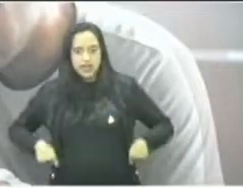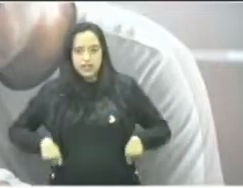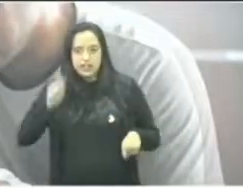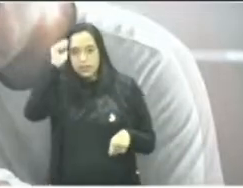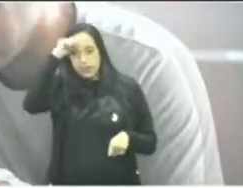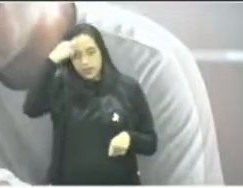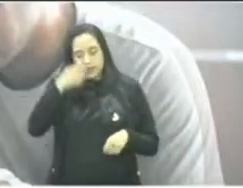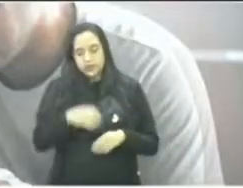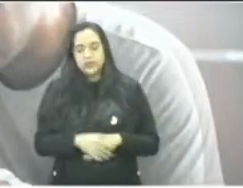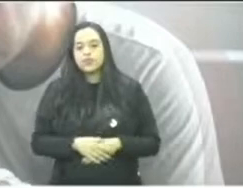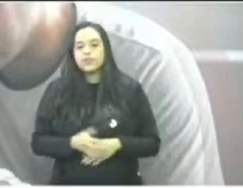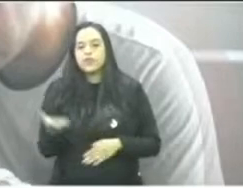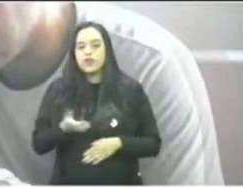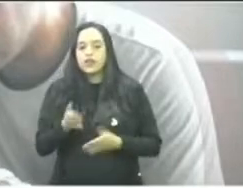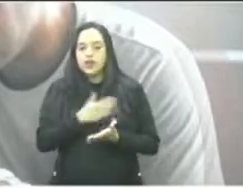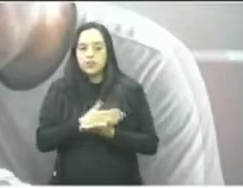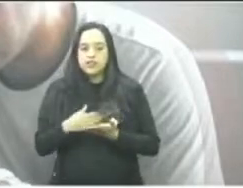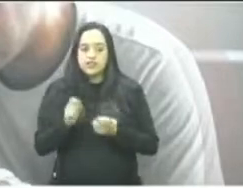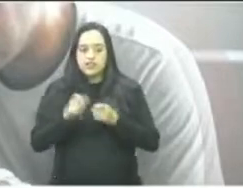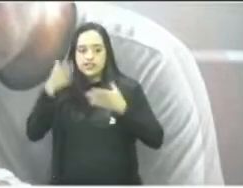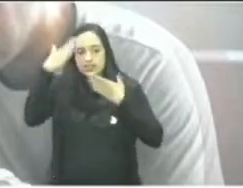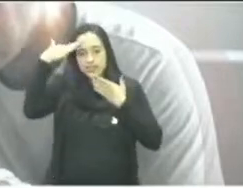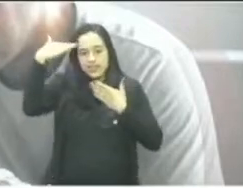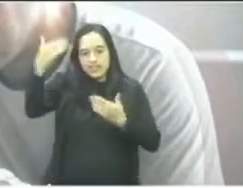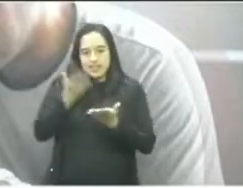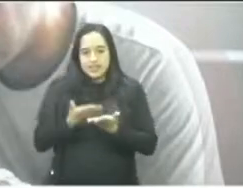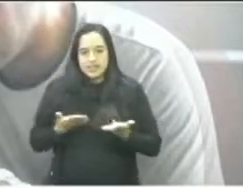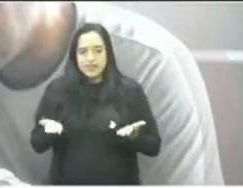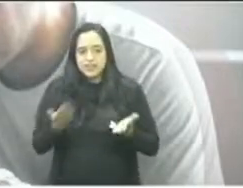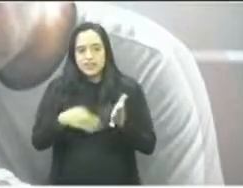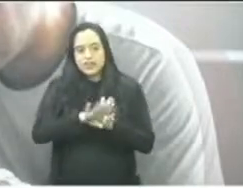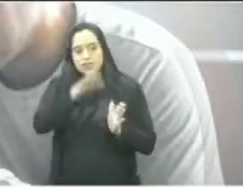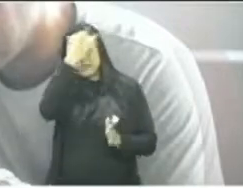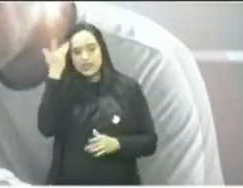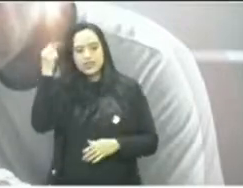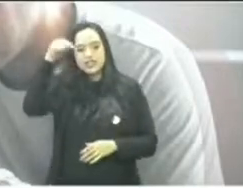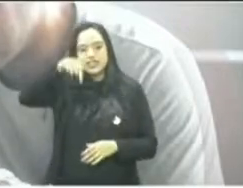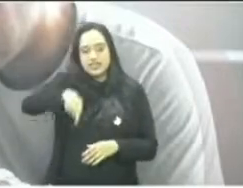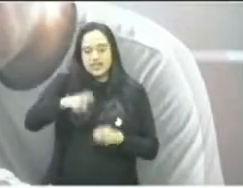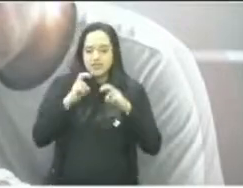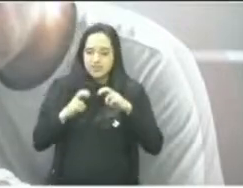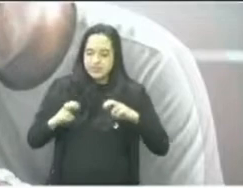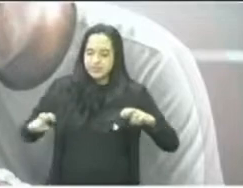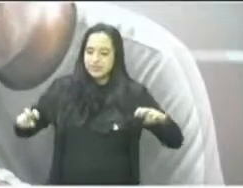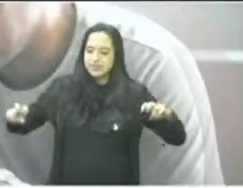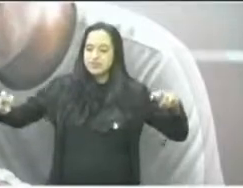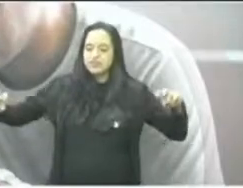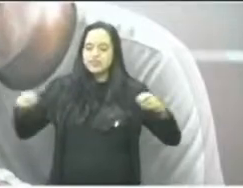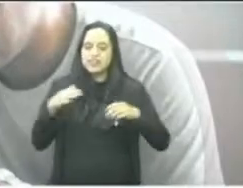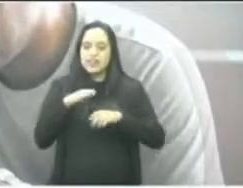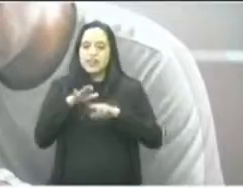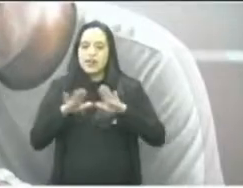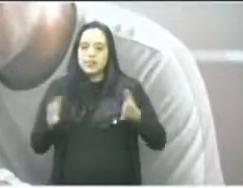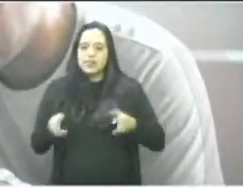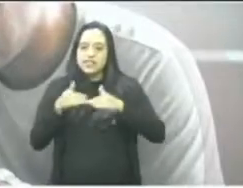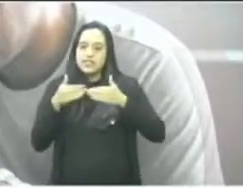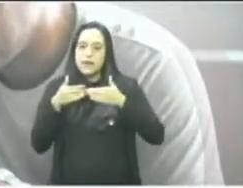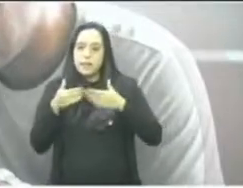queria começar fazendo um agradecimento a todas as autoridades que compuseram aqui a mesa de